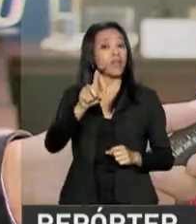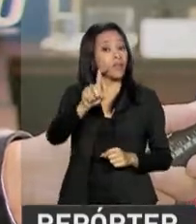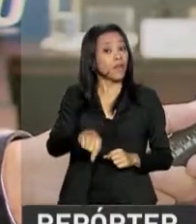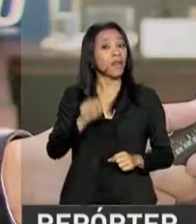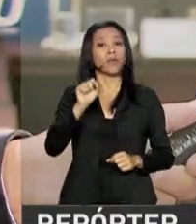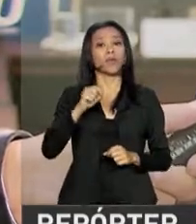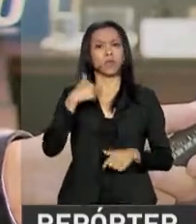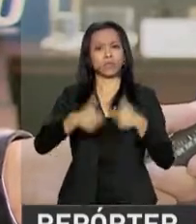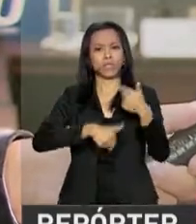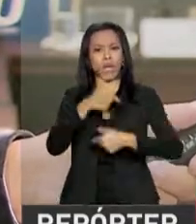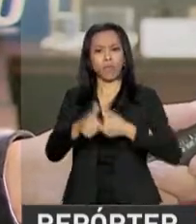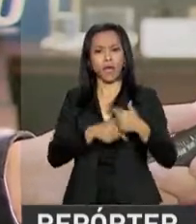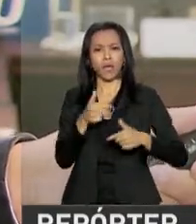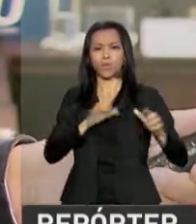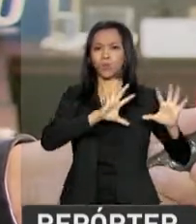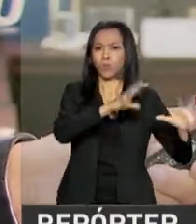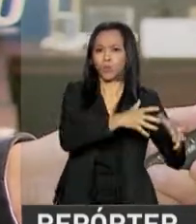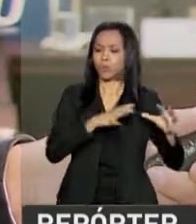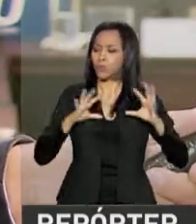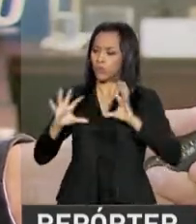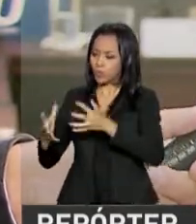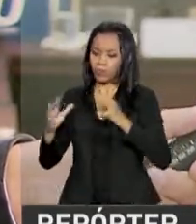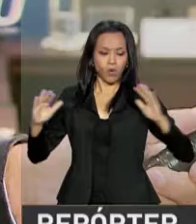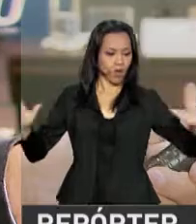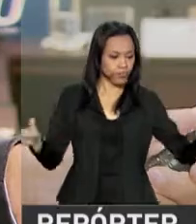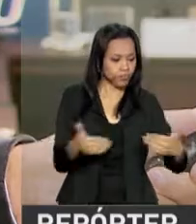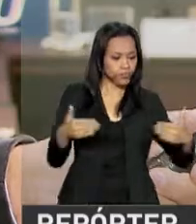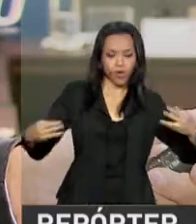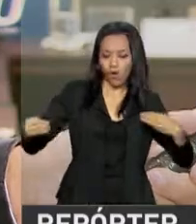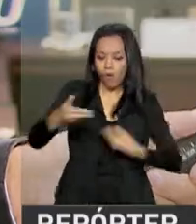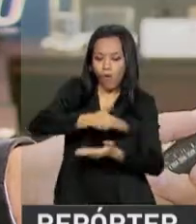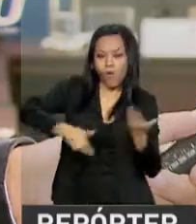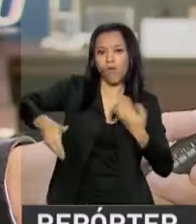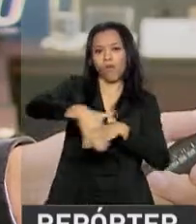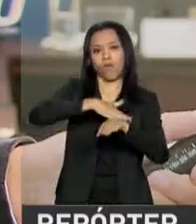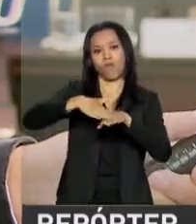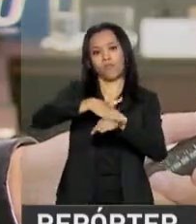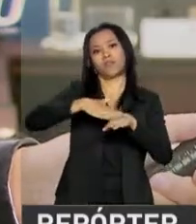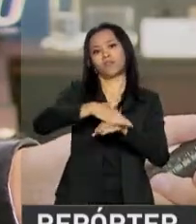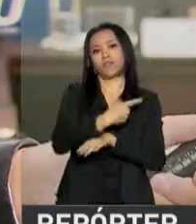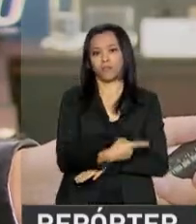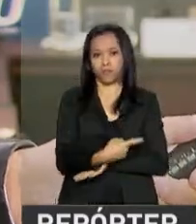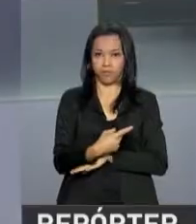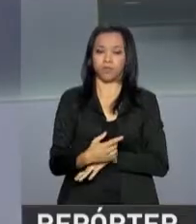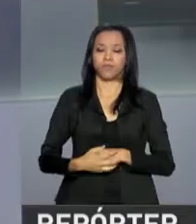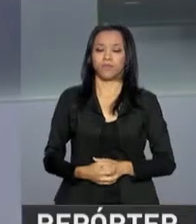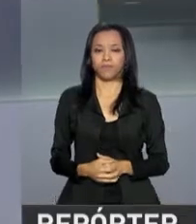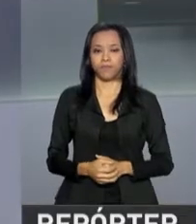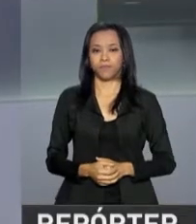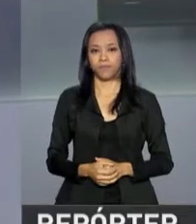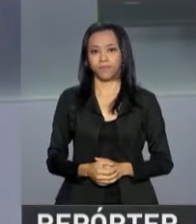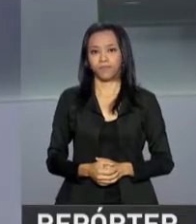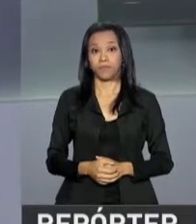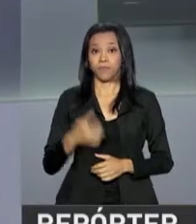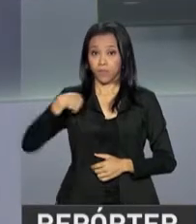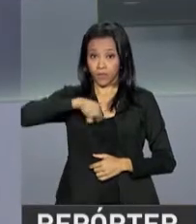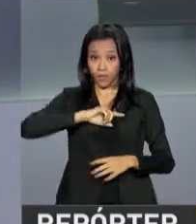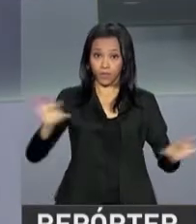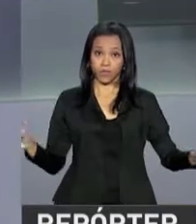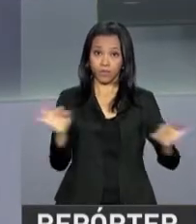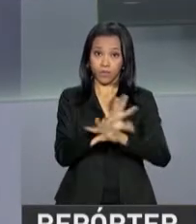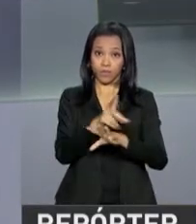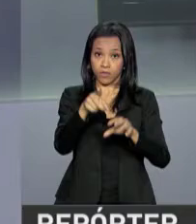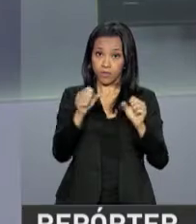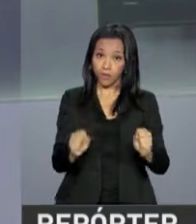trabalho integrado dialogante entre as principais instituições envolvidas na política de leniência do nós ficamos por aqui